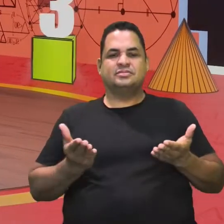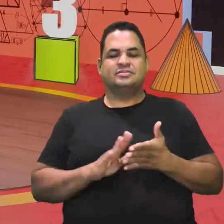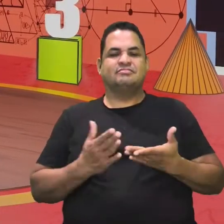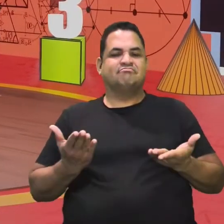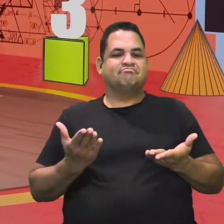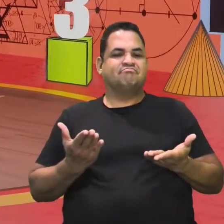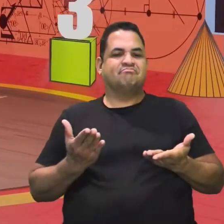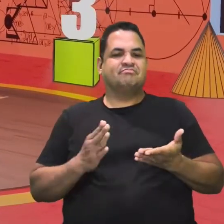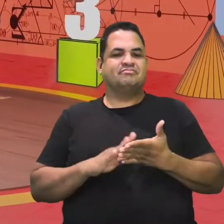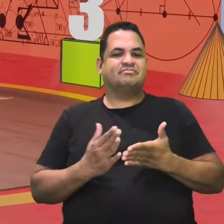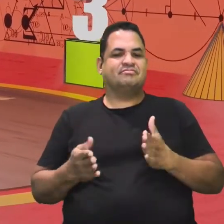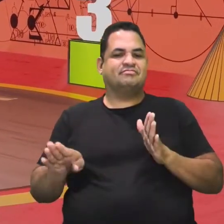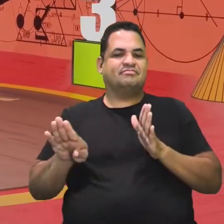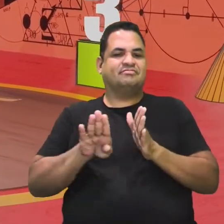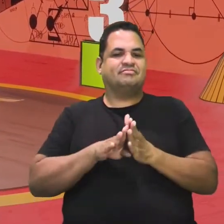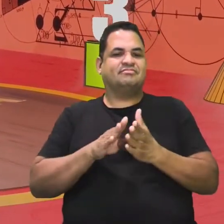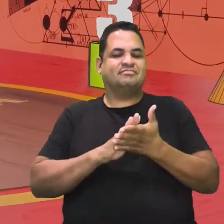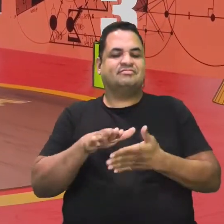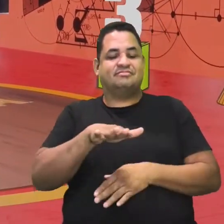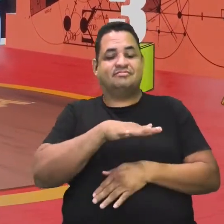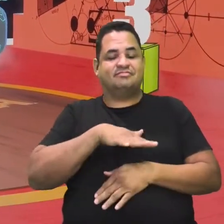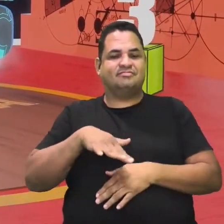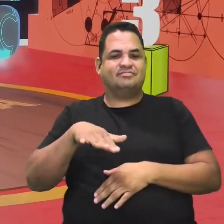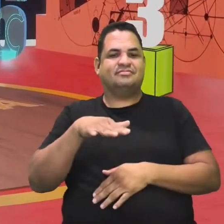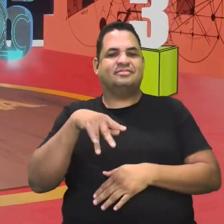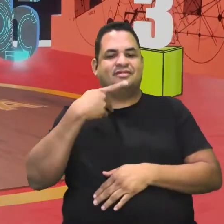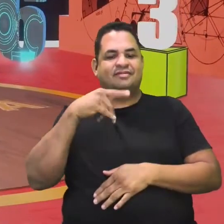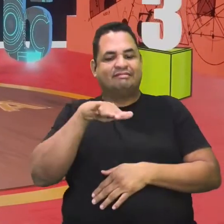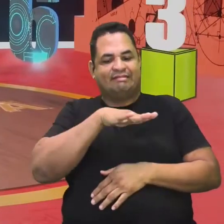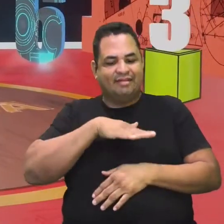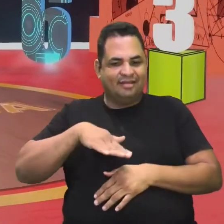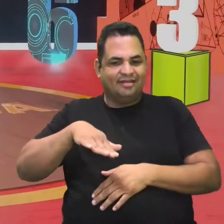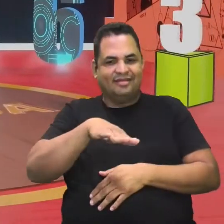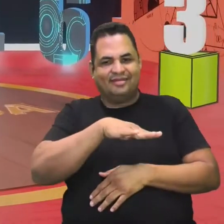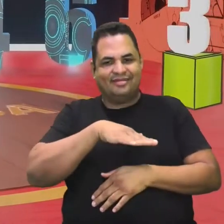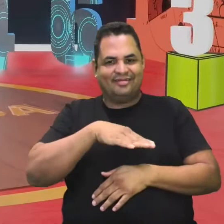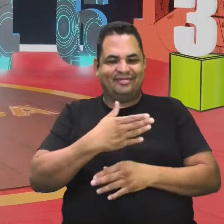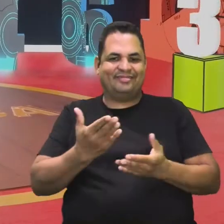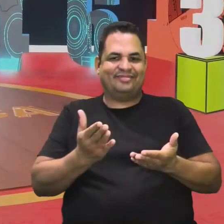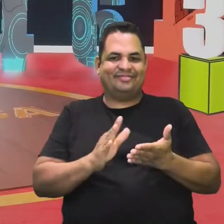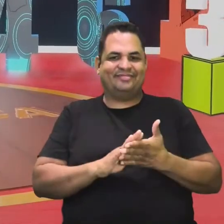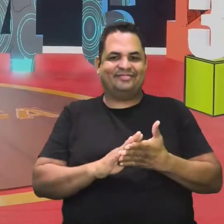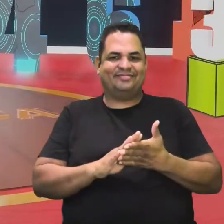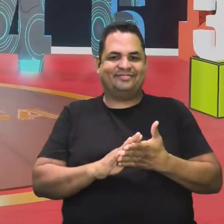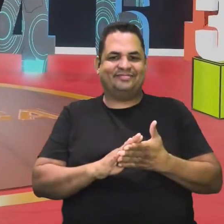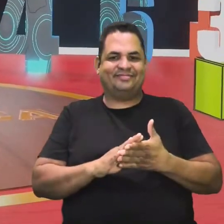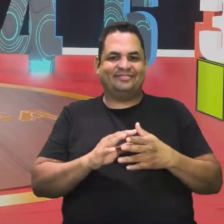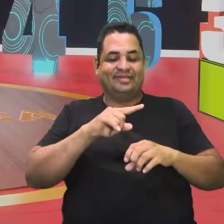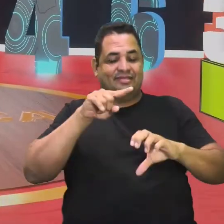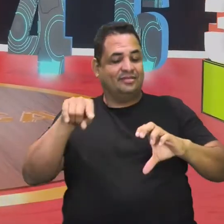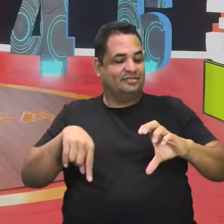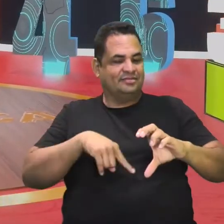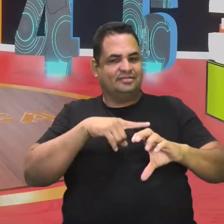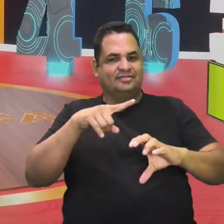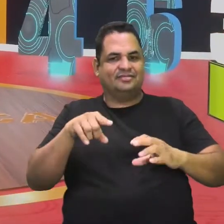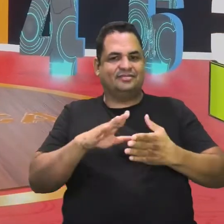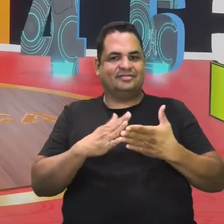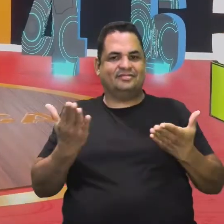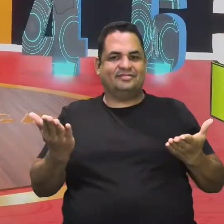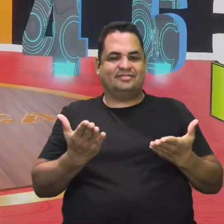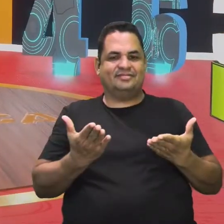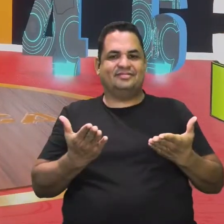são elas e a gente chega novamente na área, porque estamos falando de área, né? A área não é da circunferência.